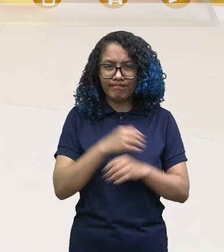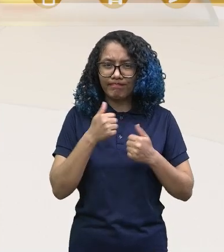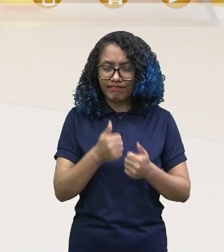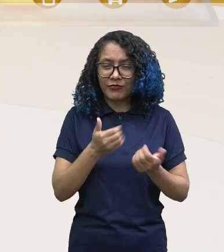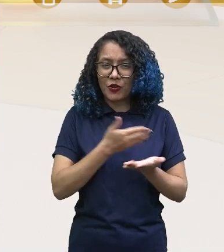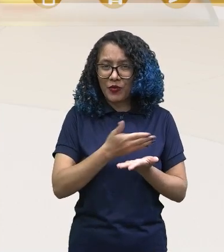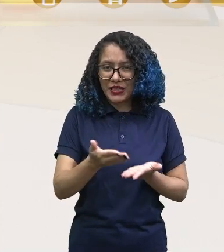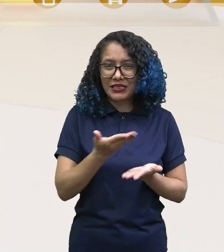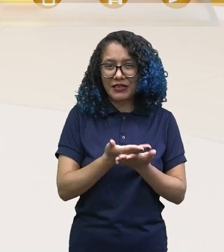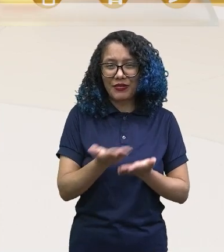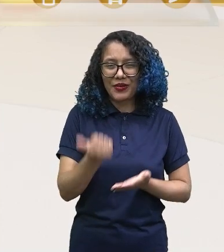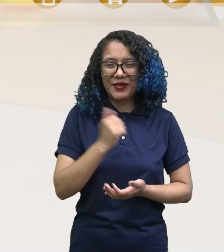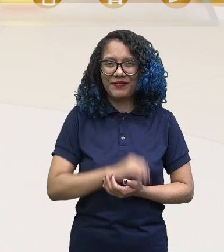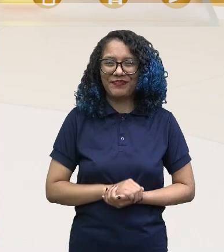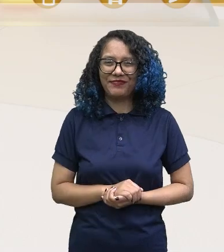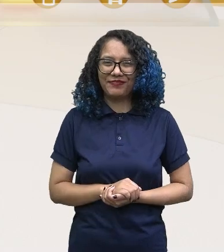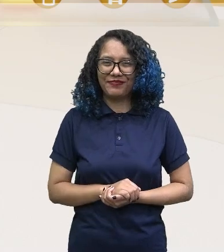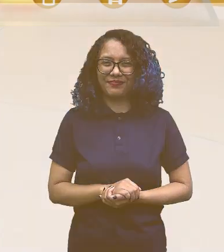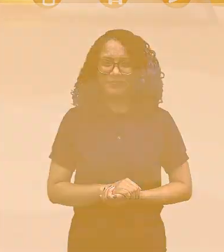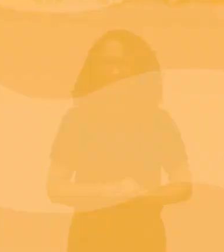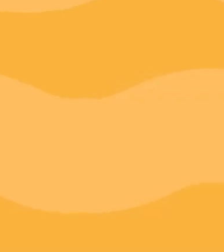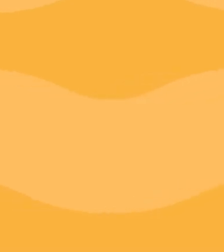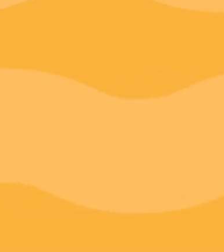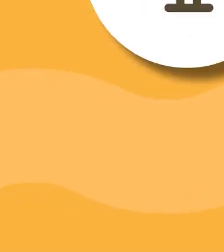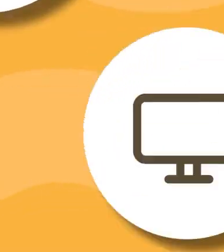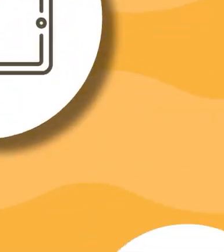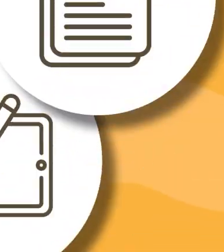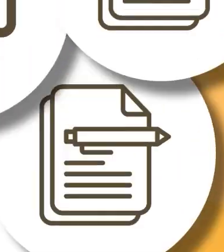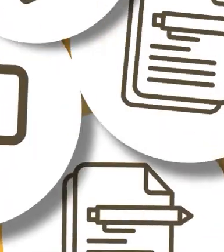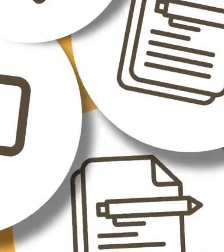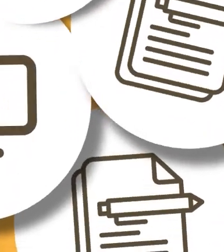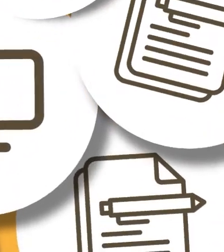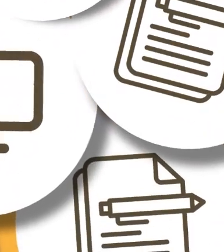apresentados, vamos à aula!